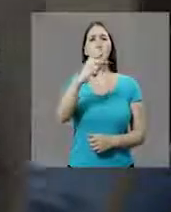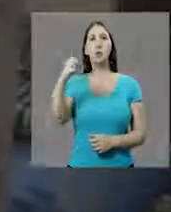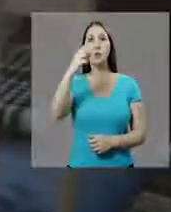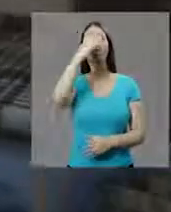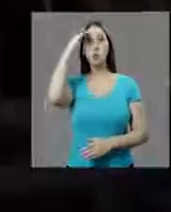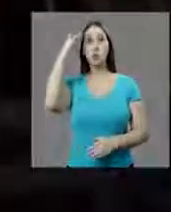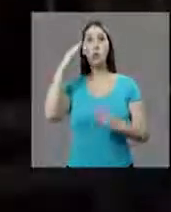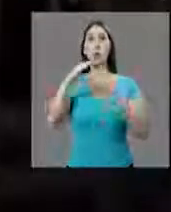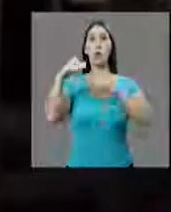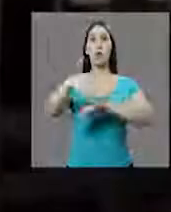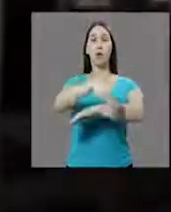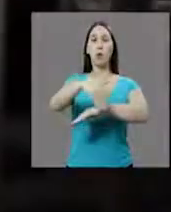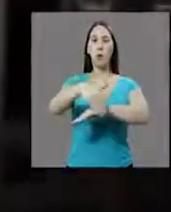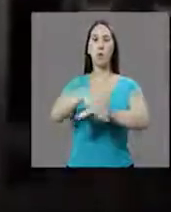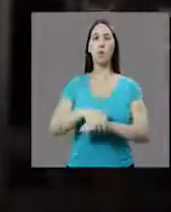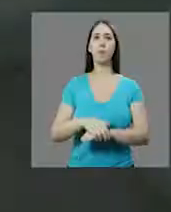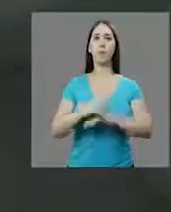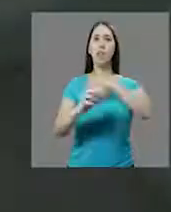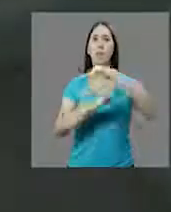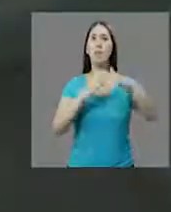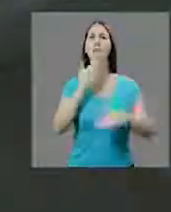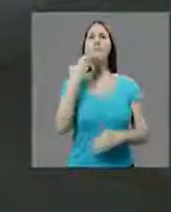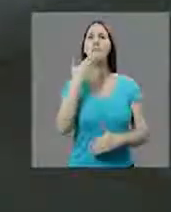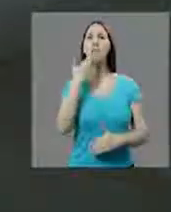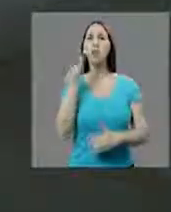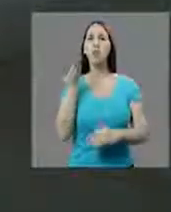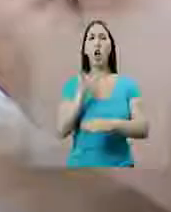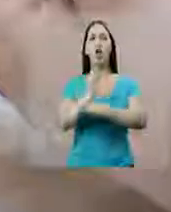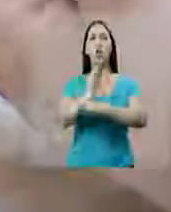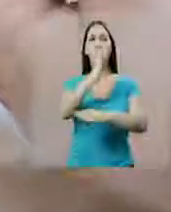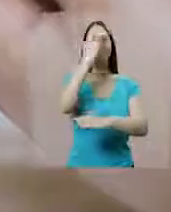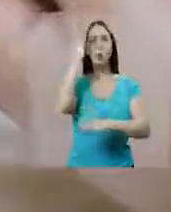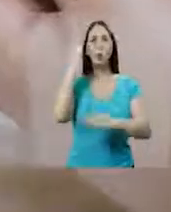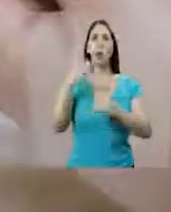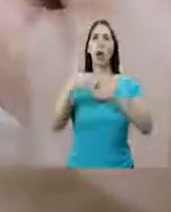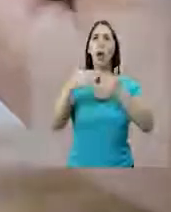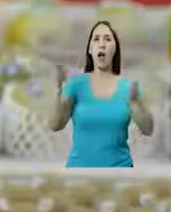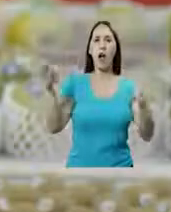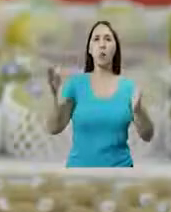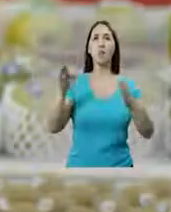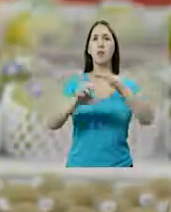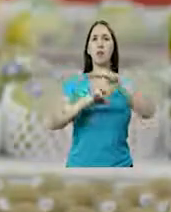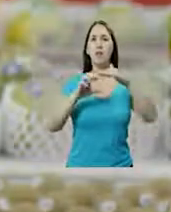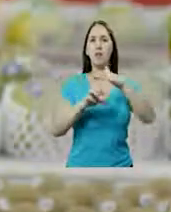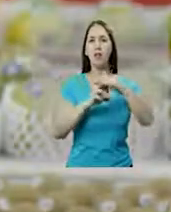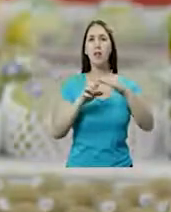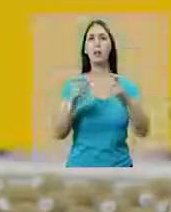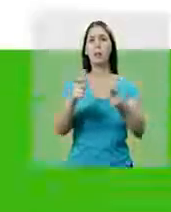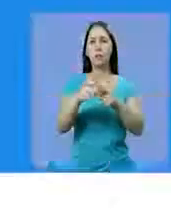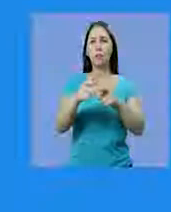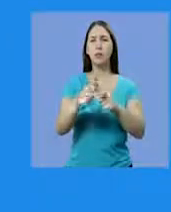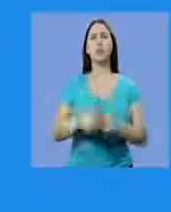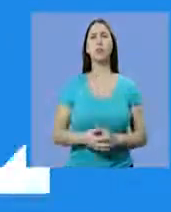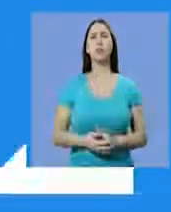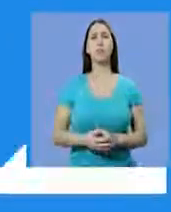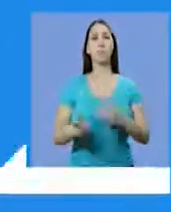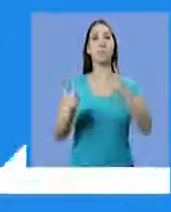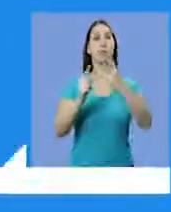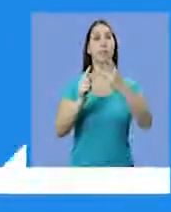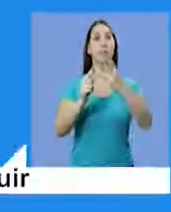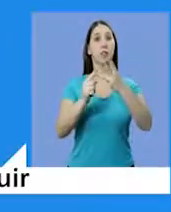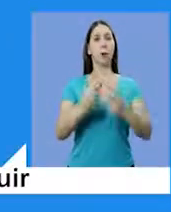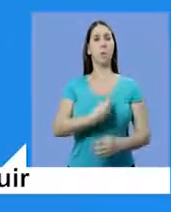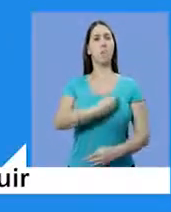10.200 pessoas em situação de rua. Empreenda Fácil, para facilitar a abertura de micro e pequenas empresas. Terceira